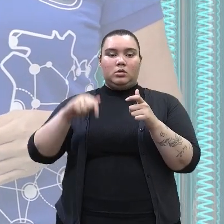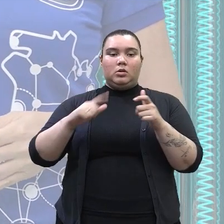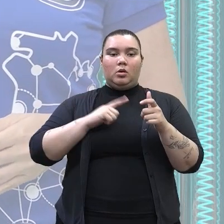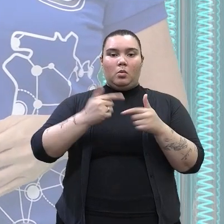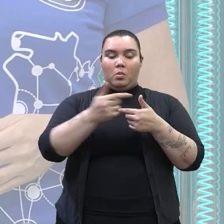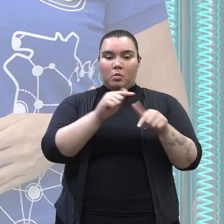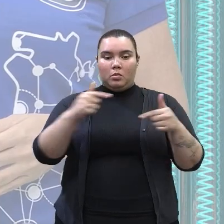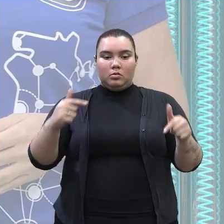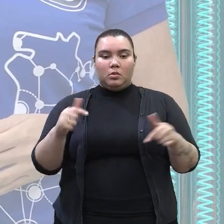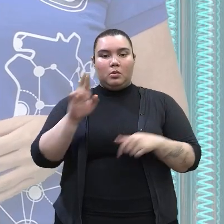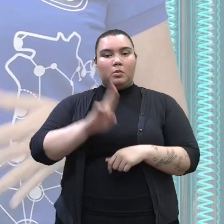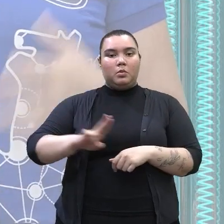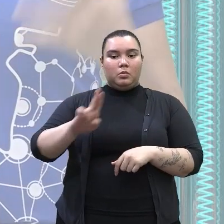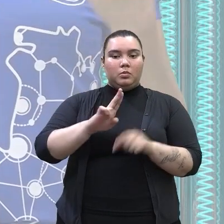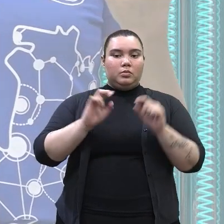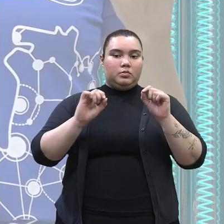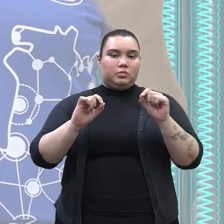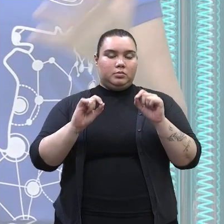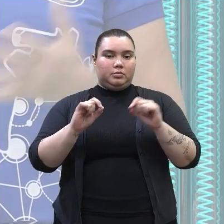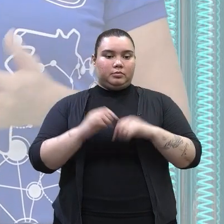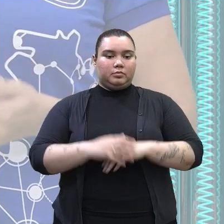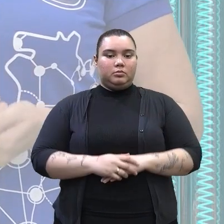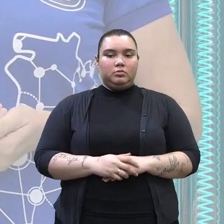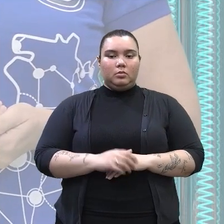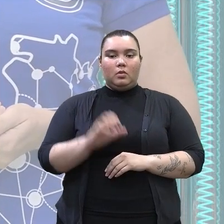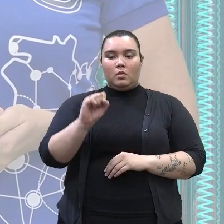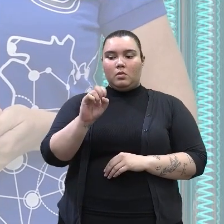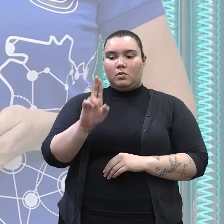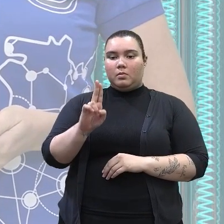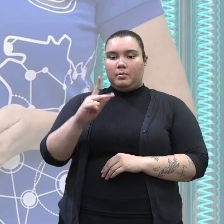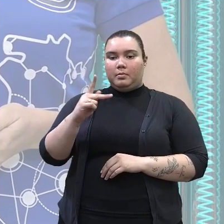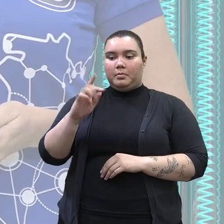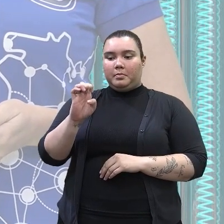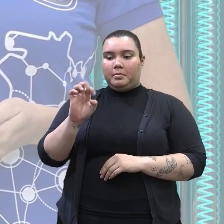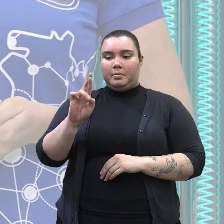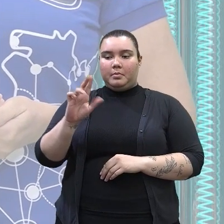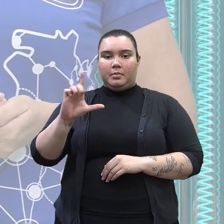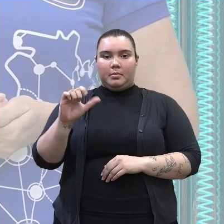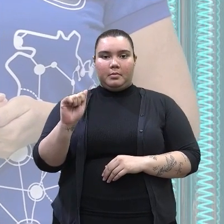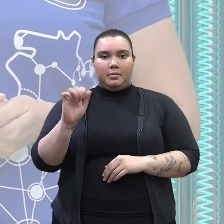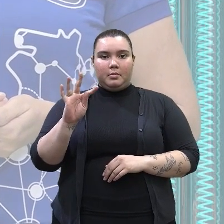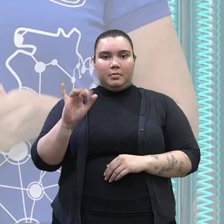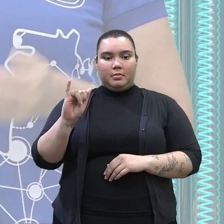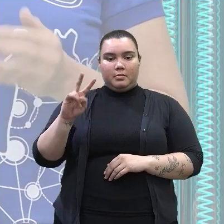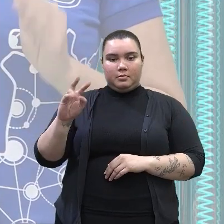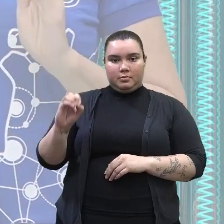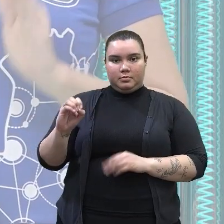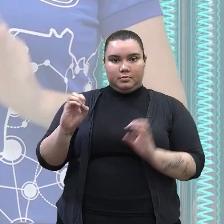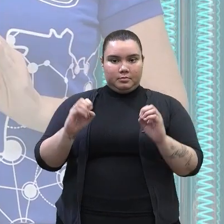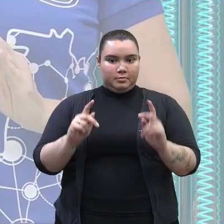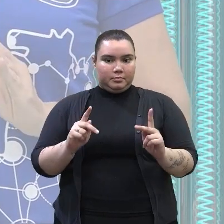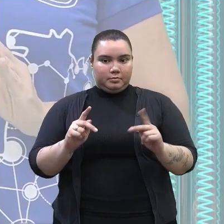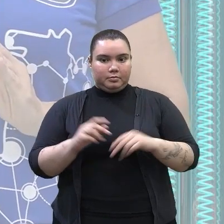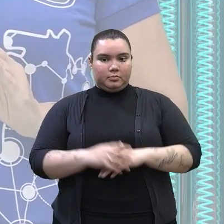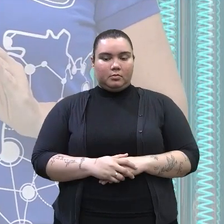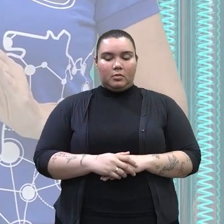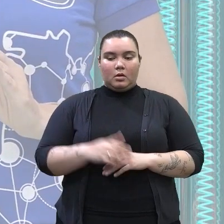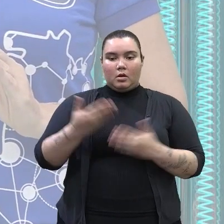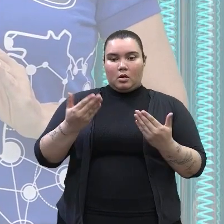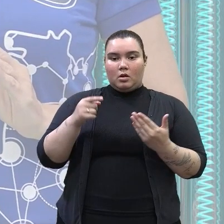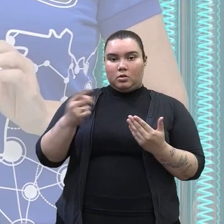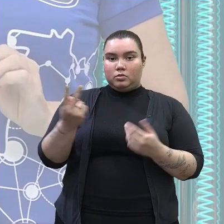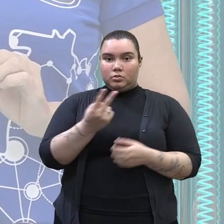as outras, quem que a gente vai usar? Utilizamos o superlativo, ok? Então, a qualidade